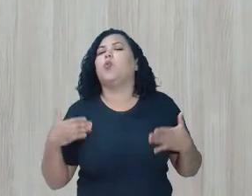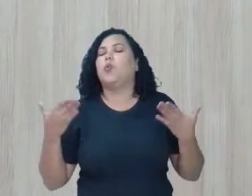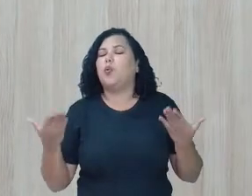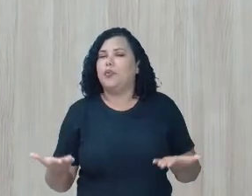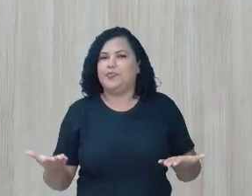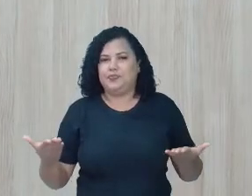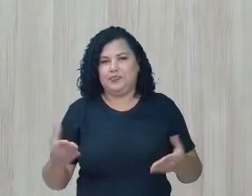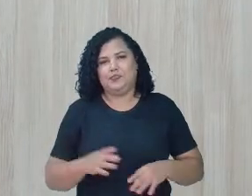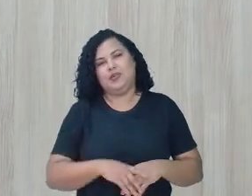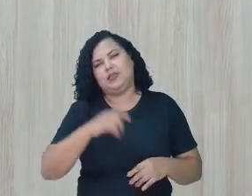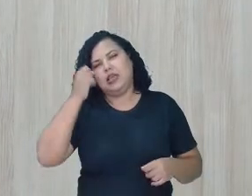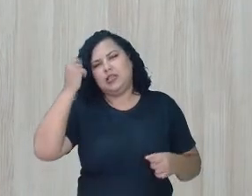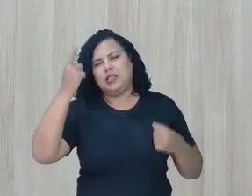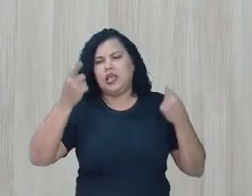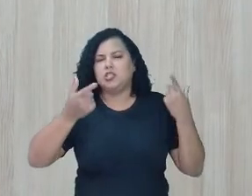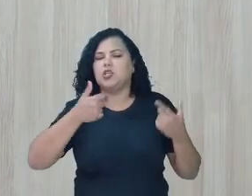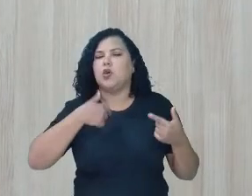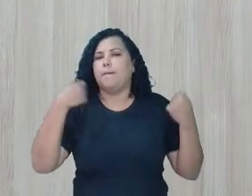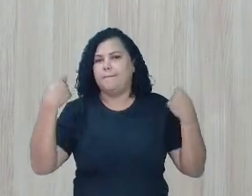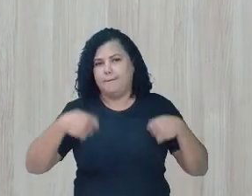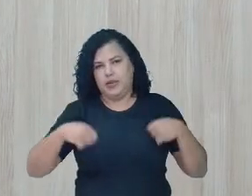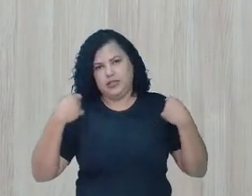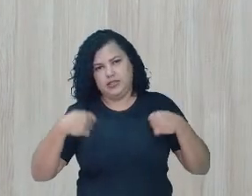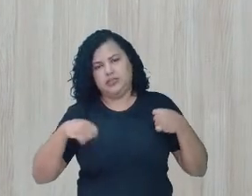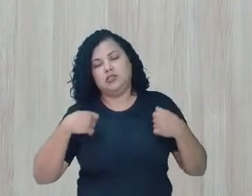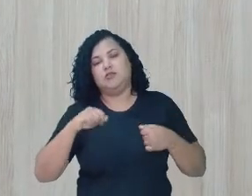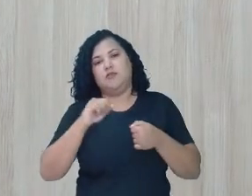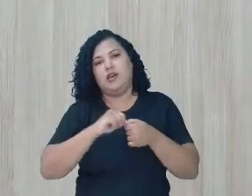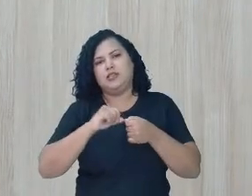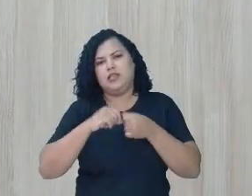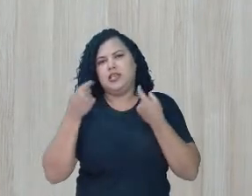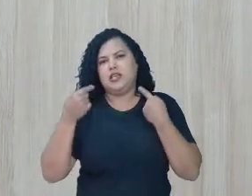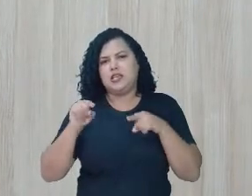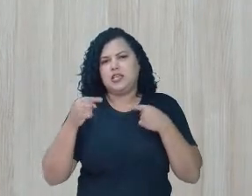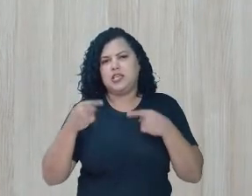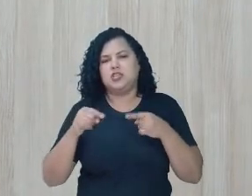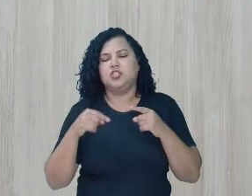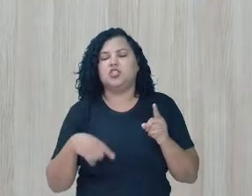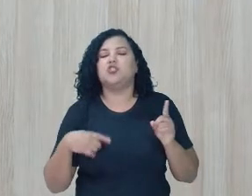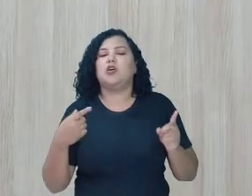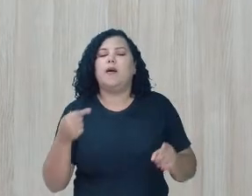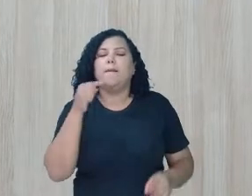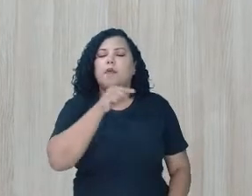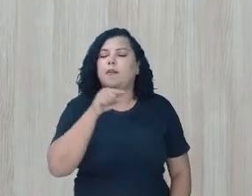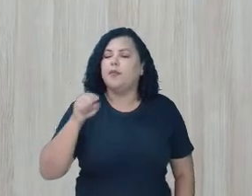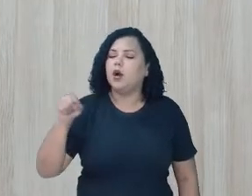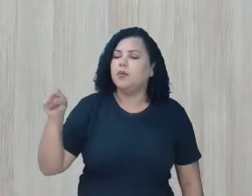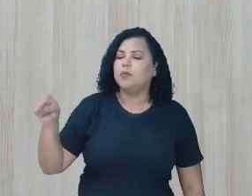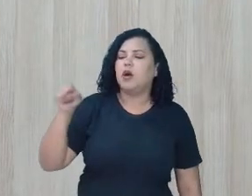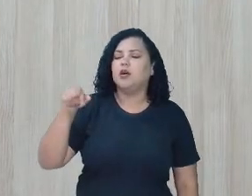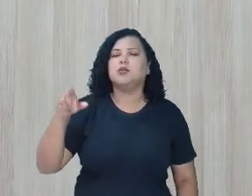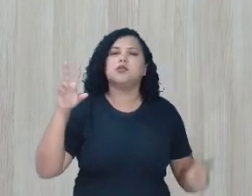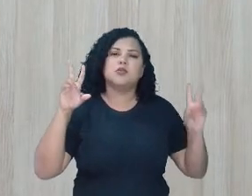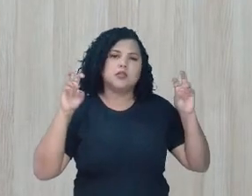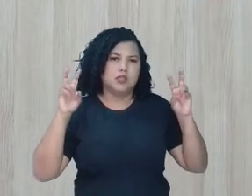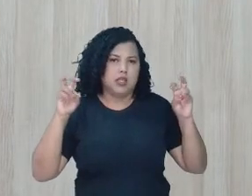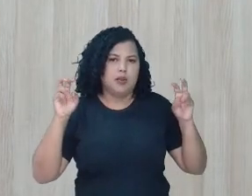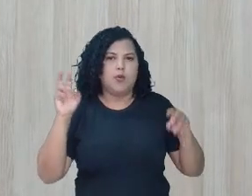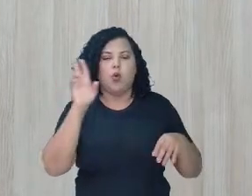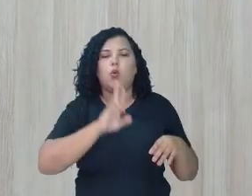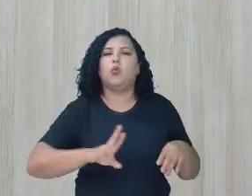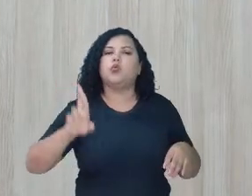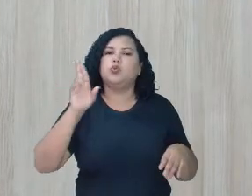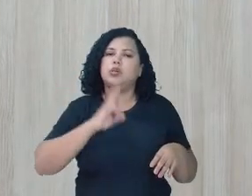argumentativa para essa ideia de que eu preciso fazer críticas, apontar questões com a